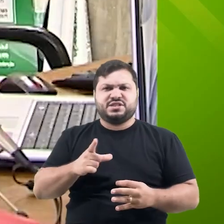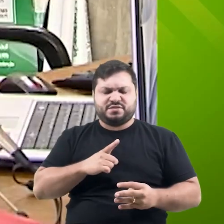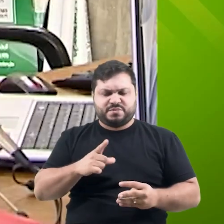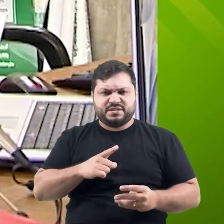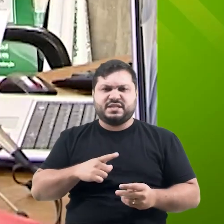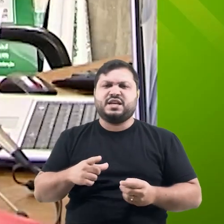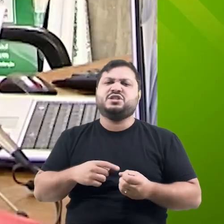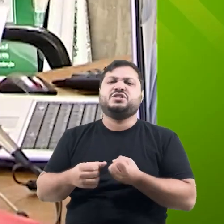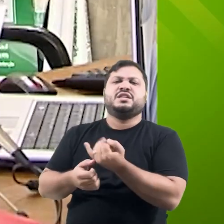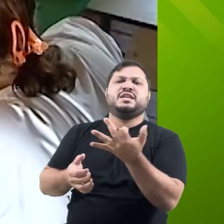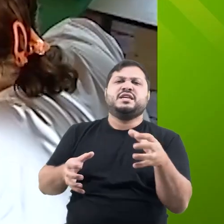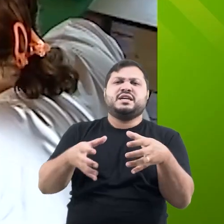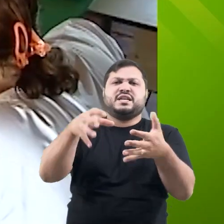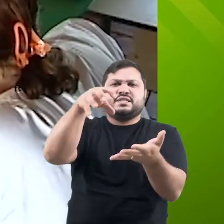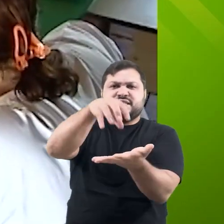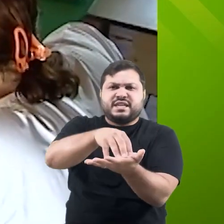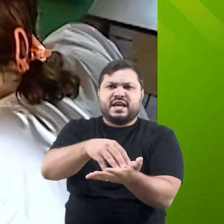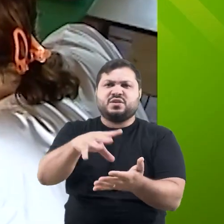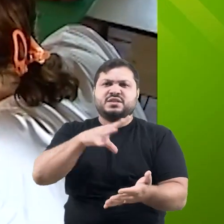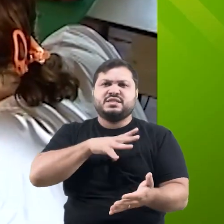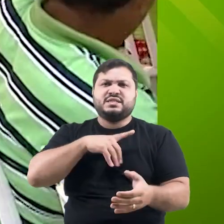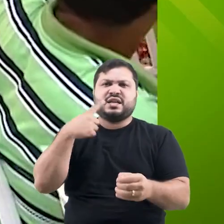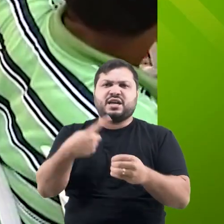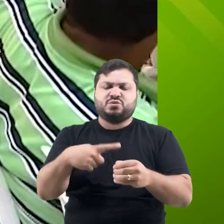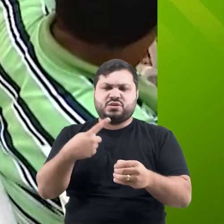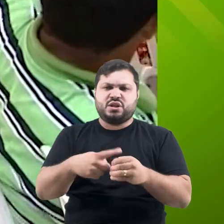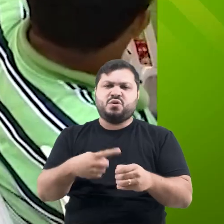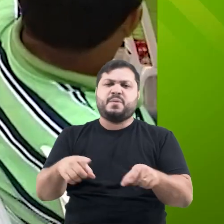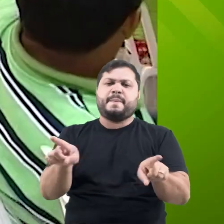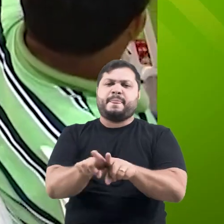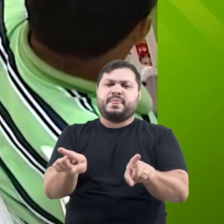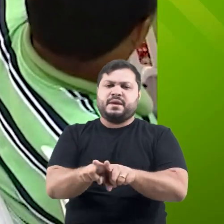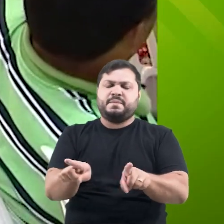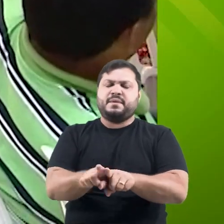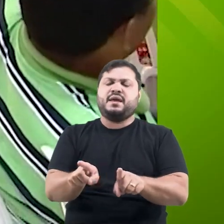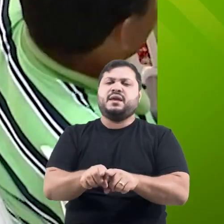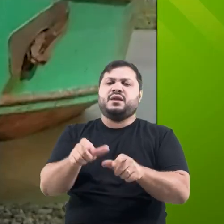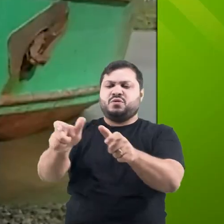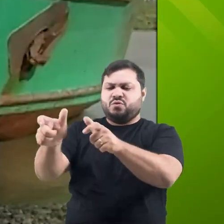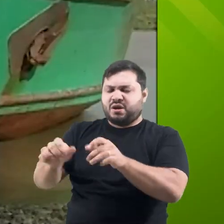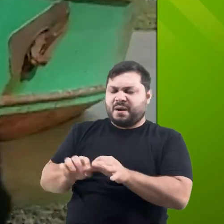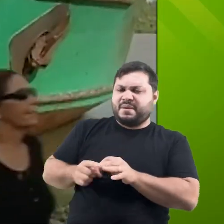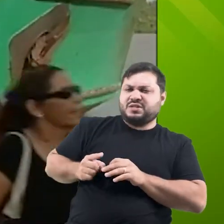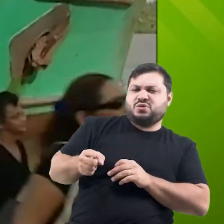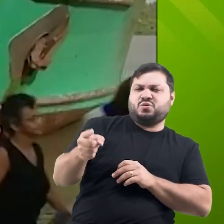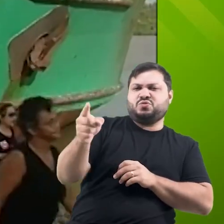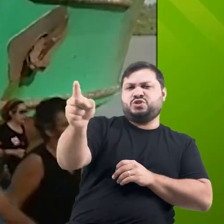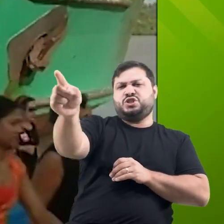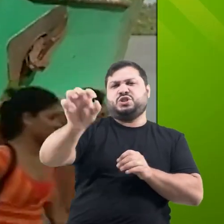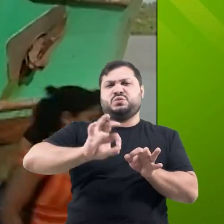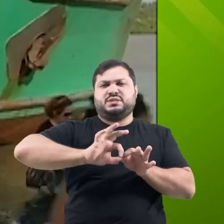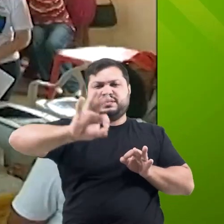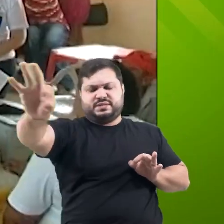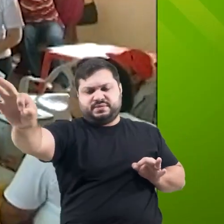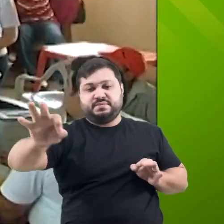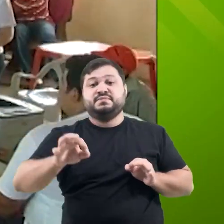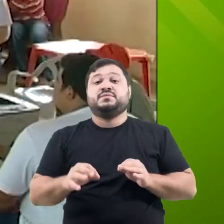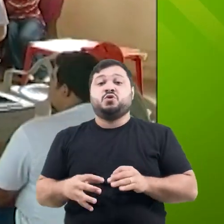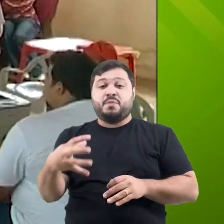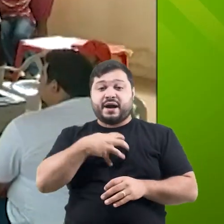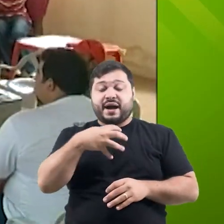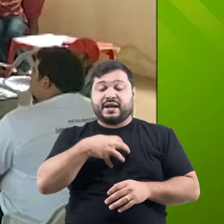presente em grandes centros, em cidades do interior e também nas localidades mais longínquas e isoladas,